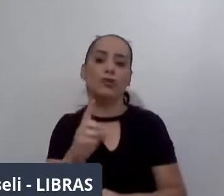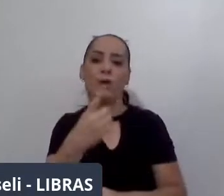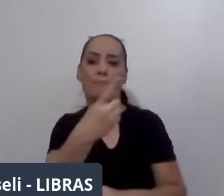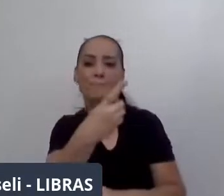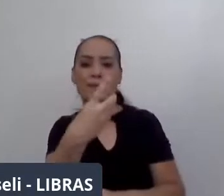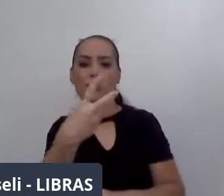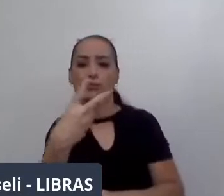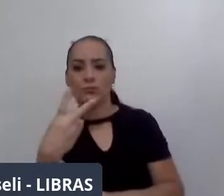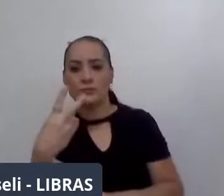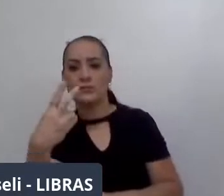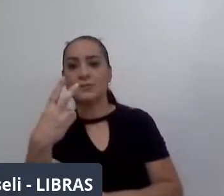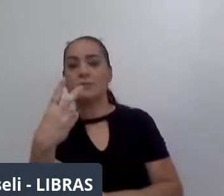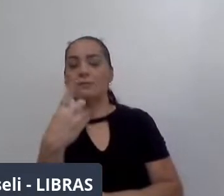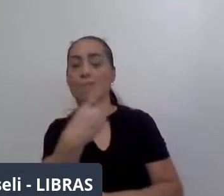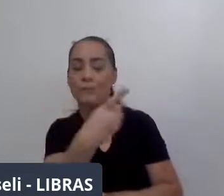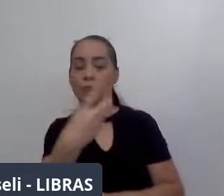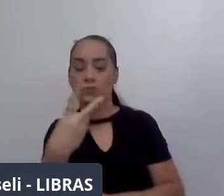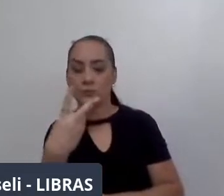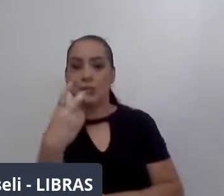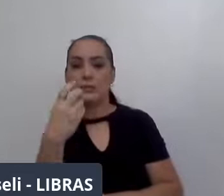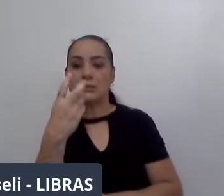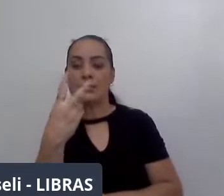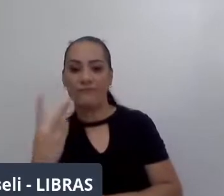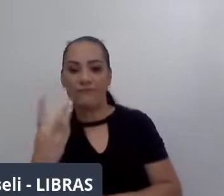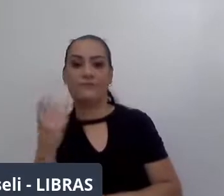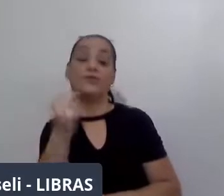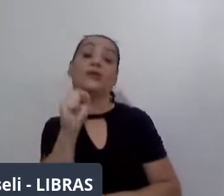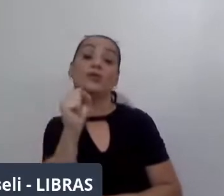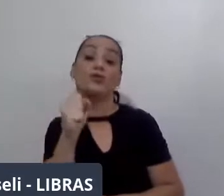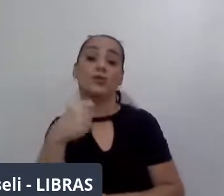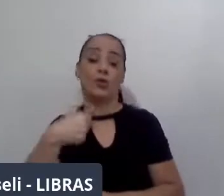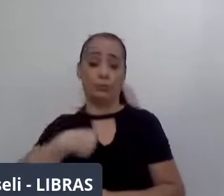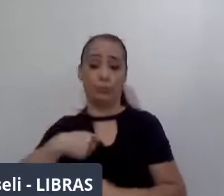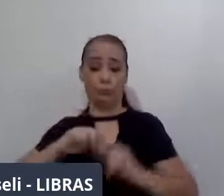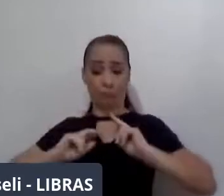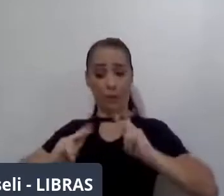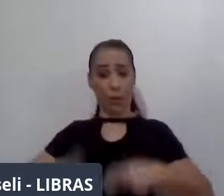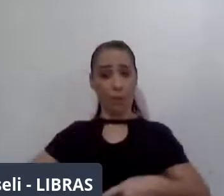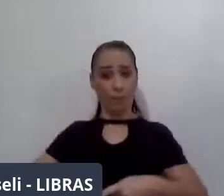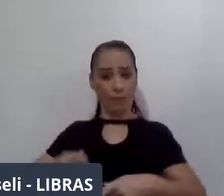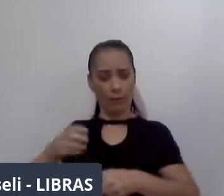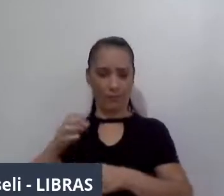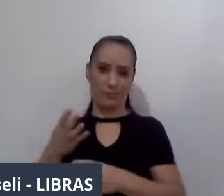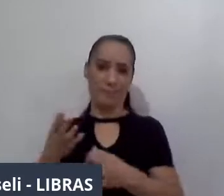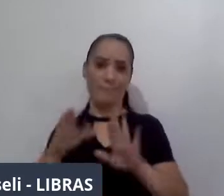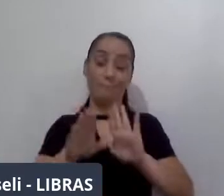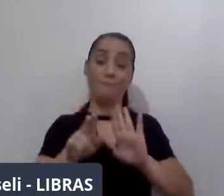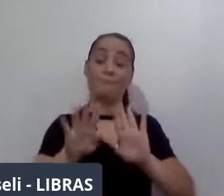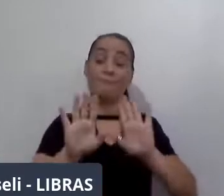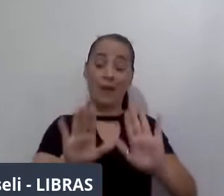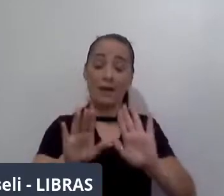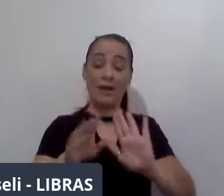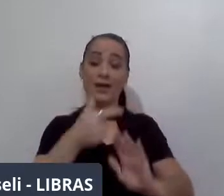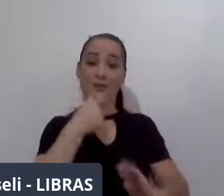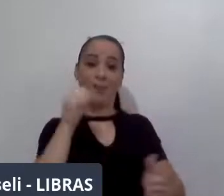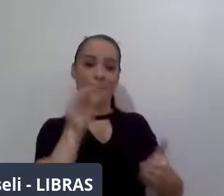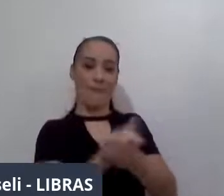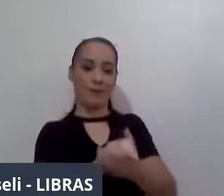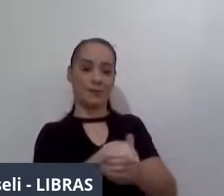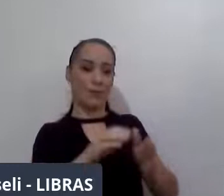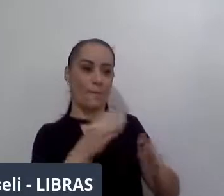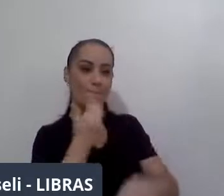1.228 pessoas. Então, eu sou de humanas, mas eu pedi ao meu marido que fizesse a conta. Essas pessoas que estão na fila de espera, elas vão